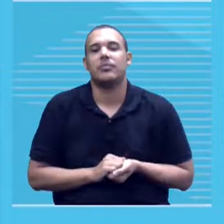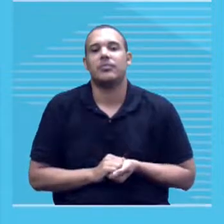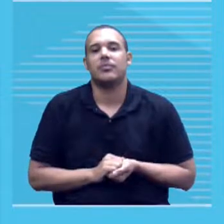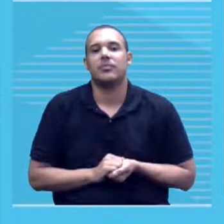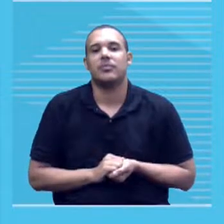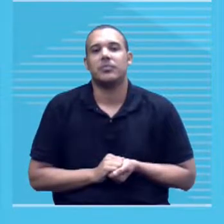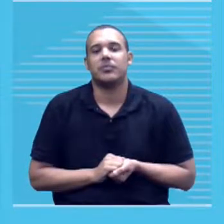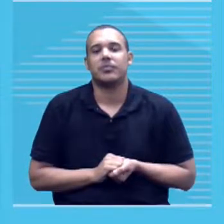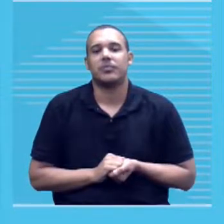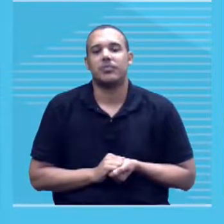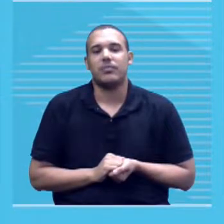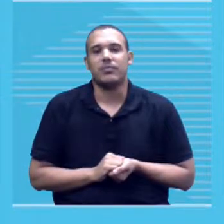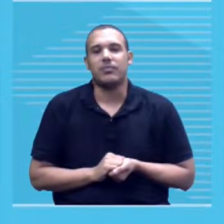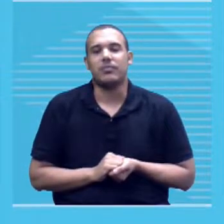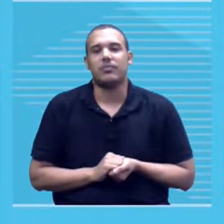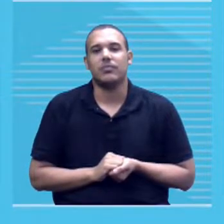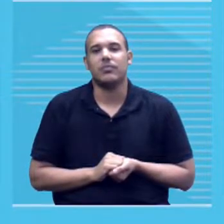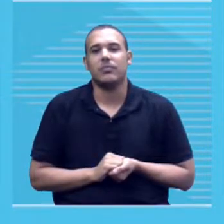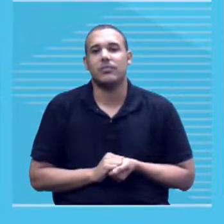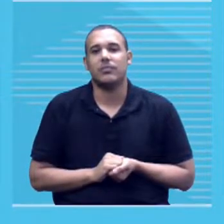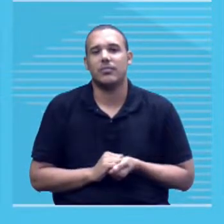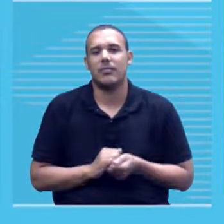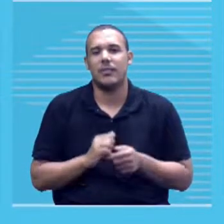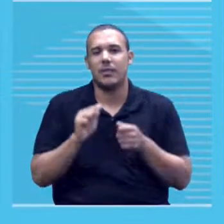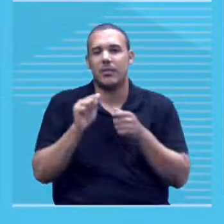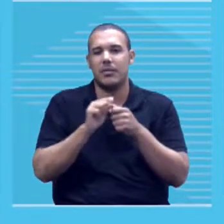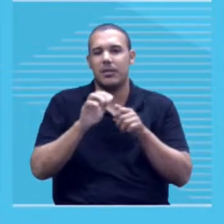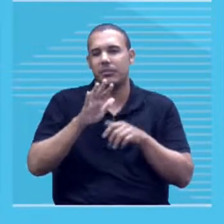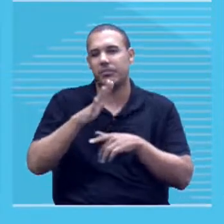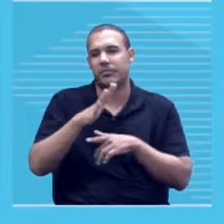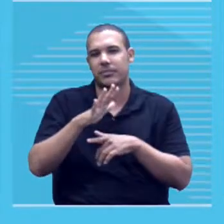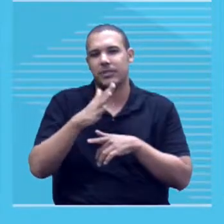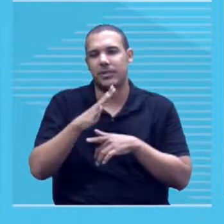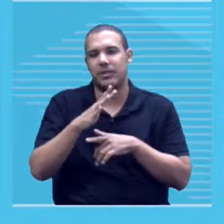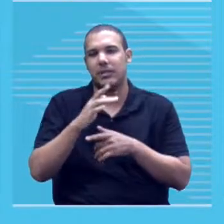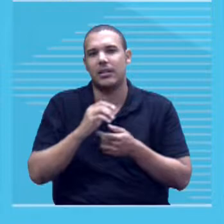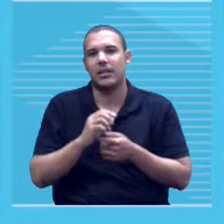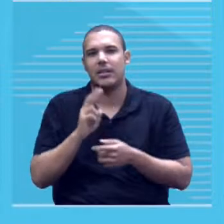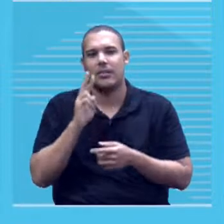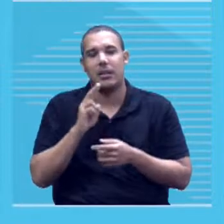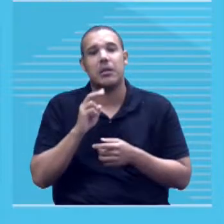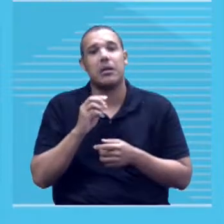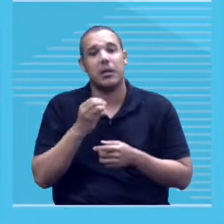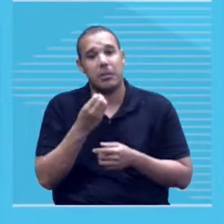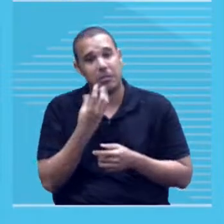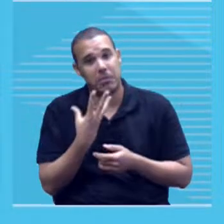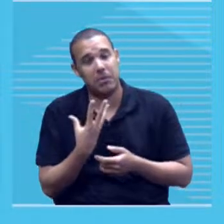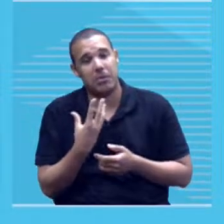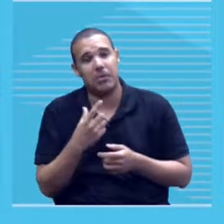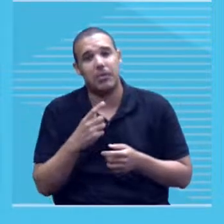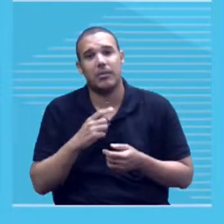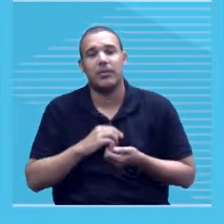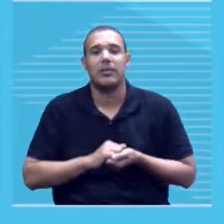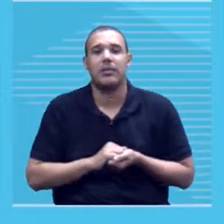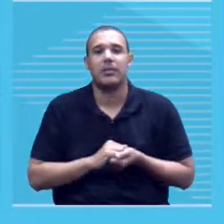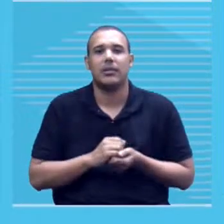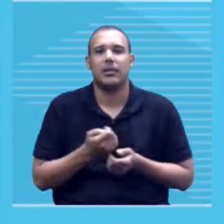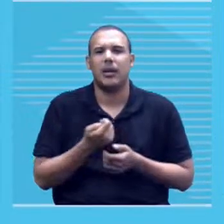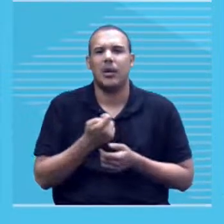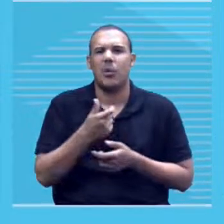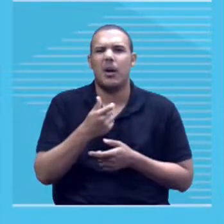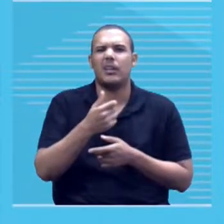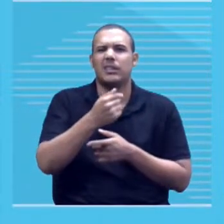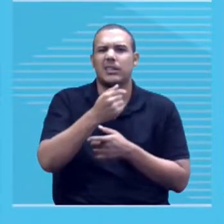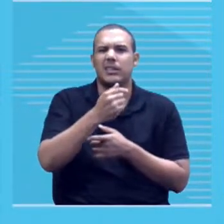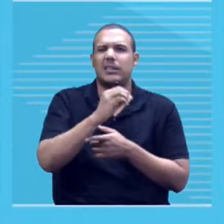gerar 810. Quando a gente faz uma média, uma balança, a gente vê que é muito vantajoso, né? Você tem uma produção aí quase de